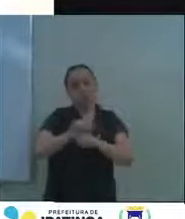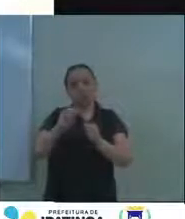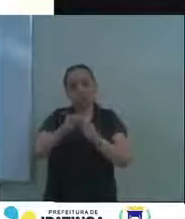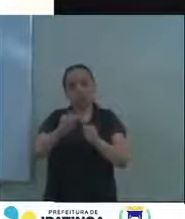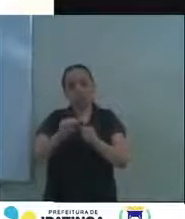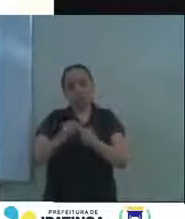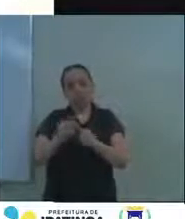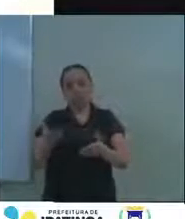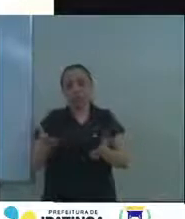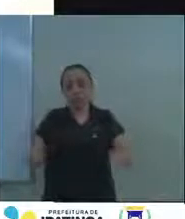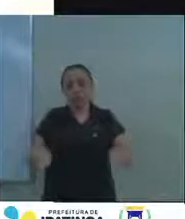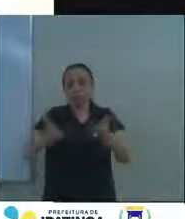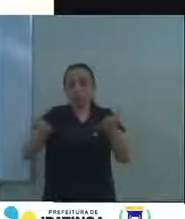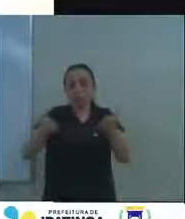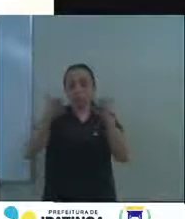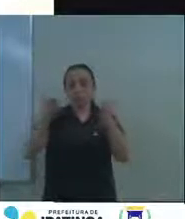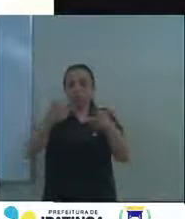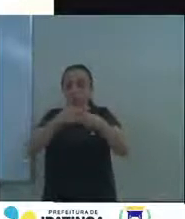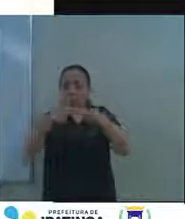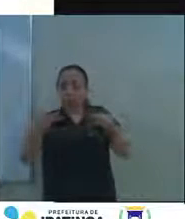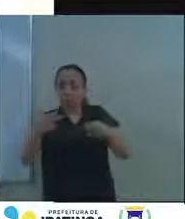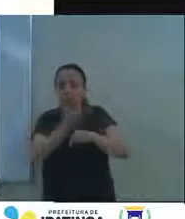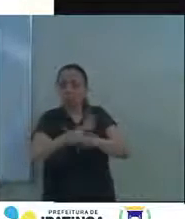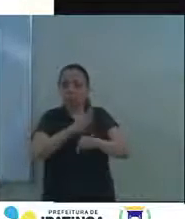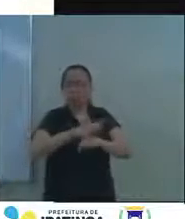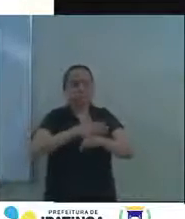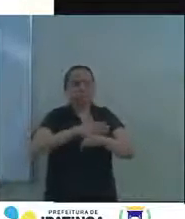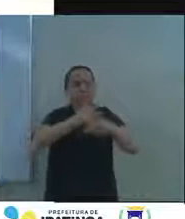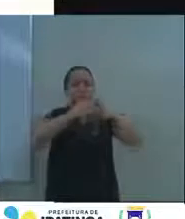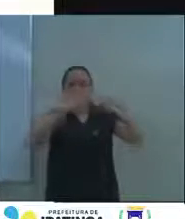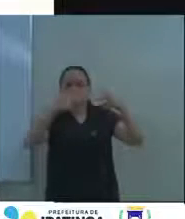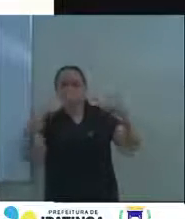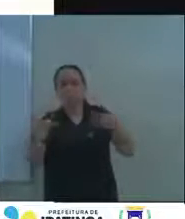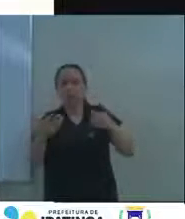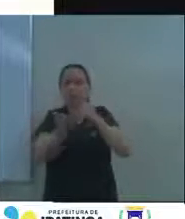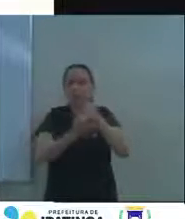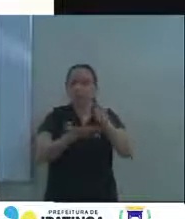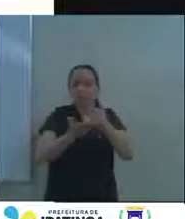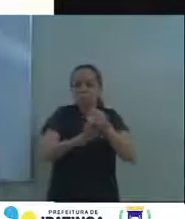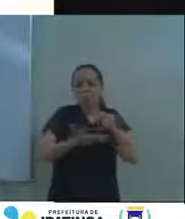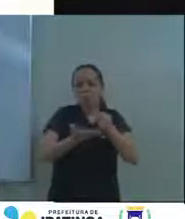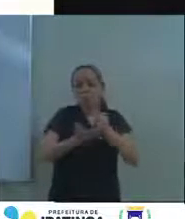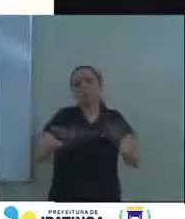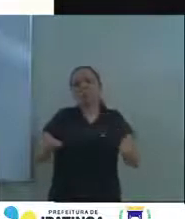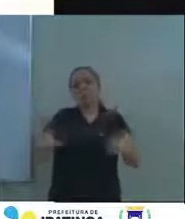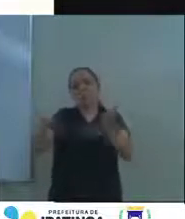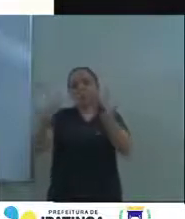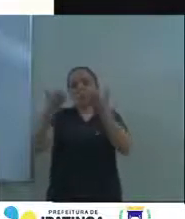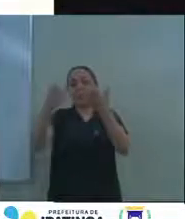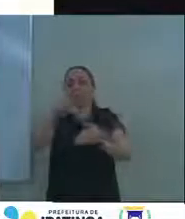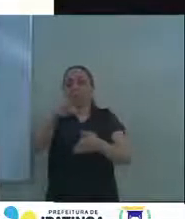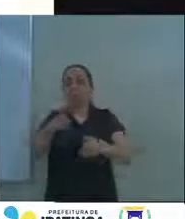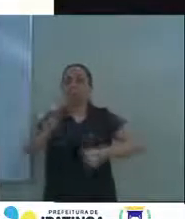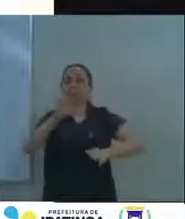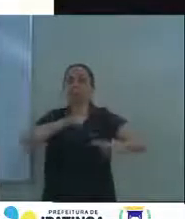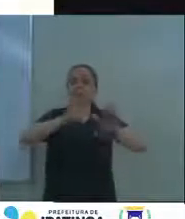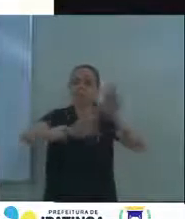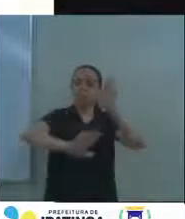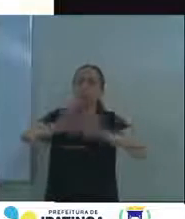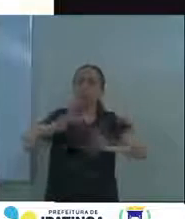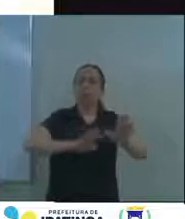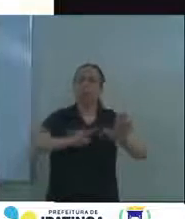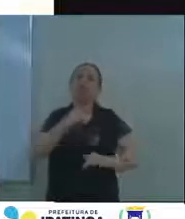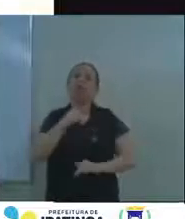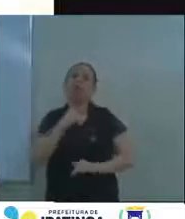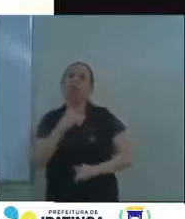existe uma gama de exercícios imensa, são exercícios básicos só. Mas, às vezes, você precisa, tem necessidade